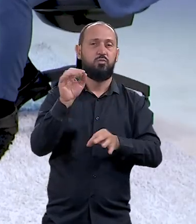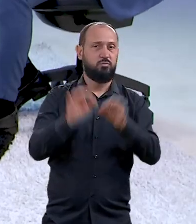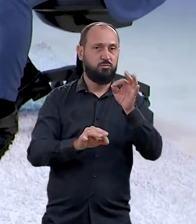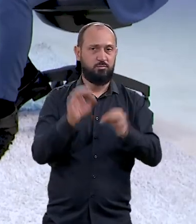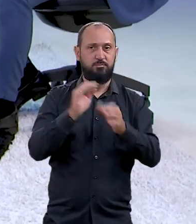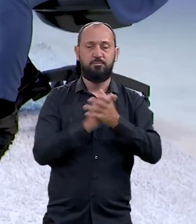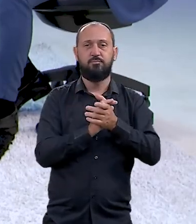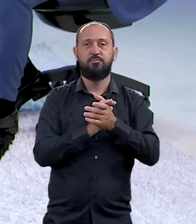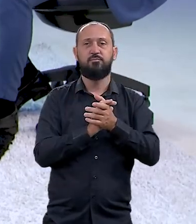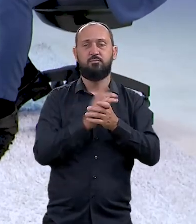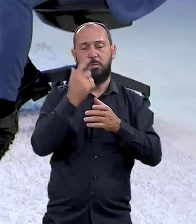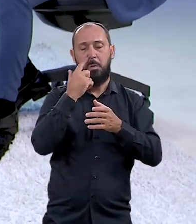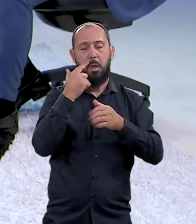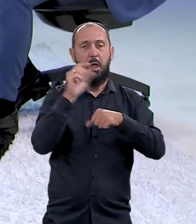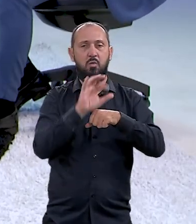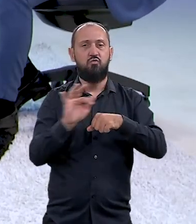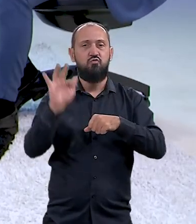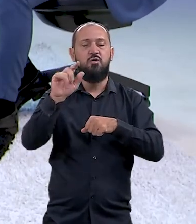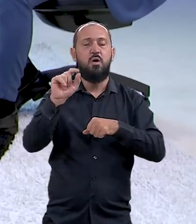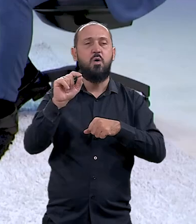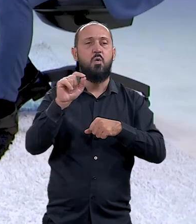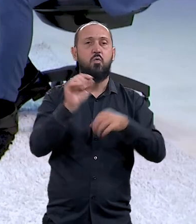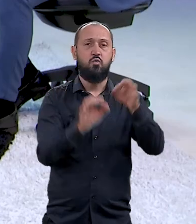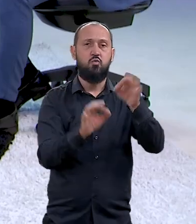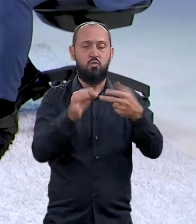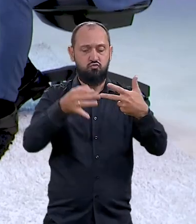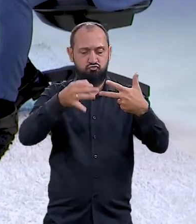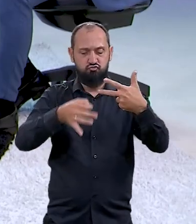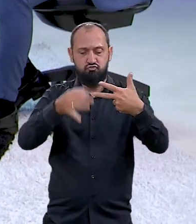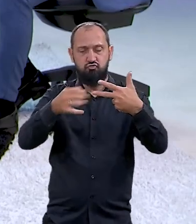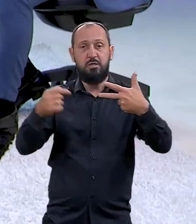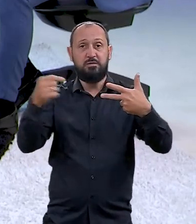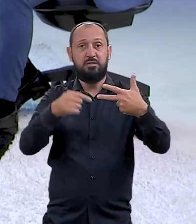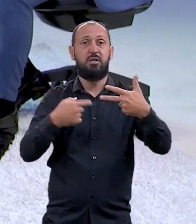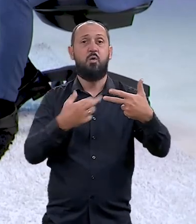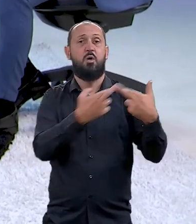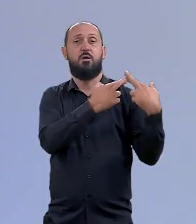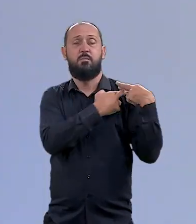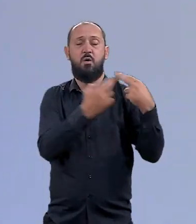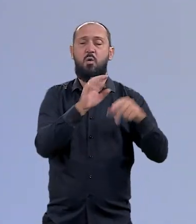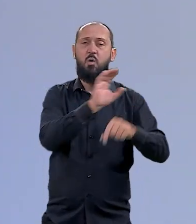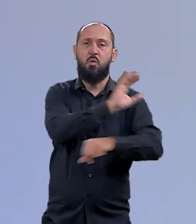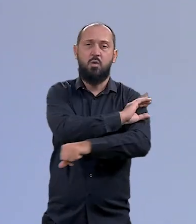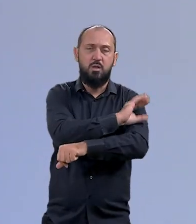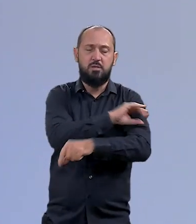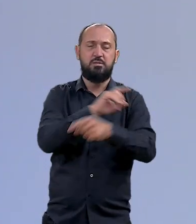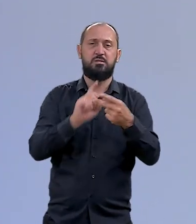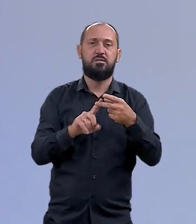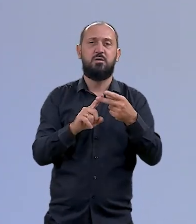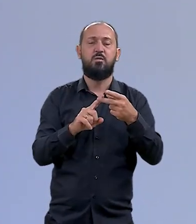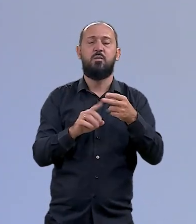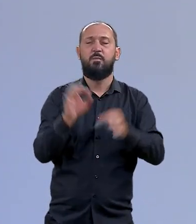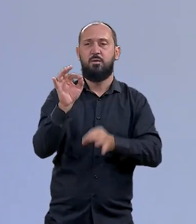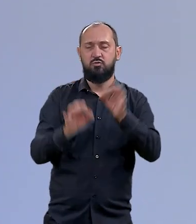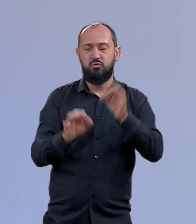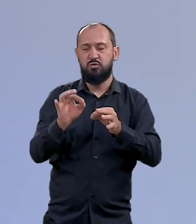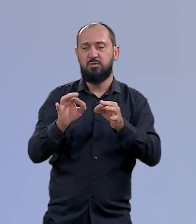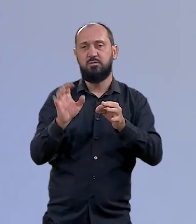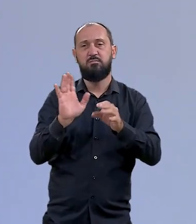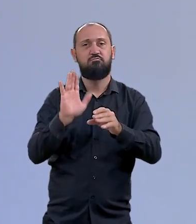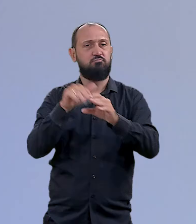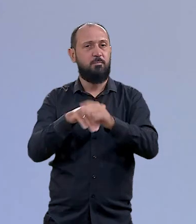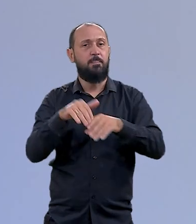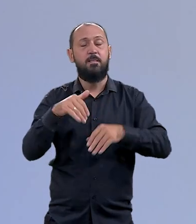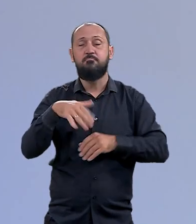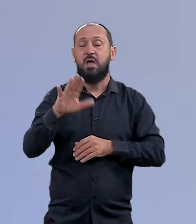E tanto a parte administrativa, a parte judicial, é feita por onde? Pela Justiça Eleitoral, que